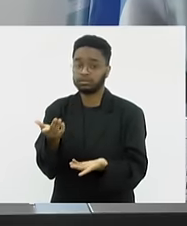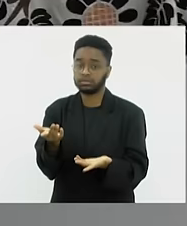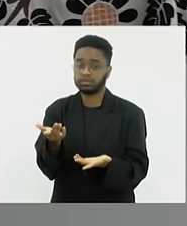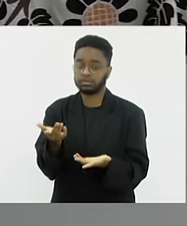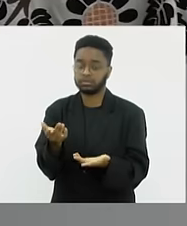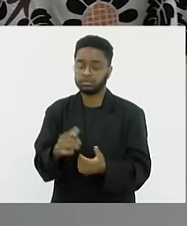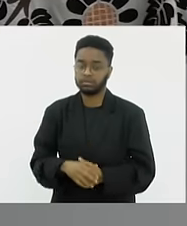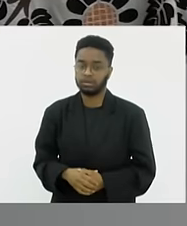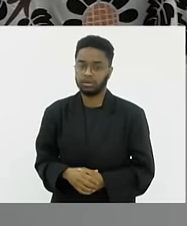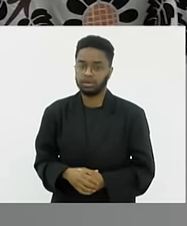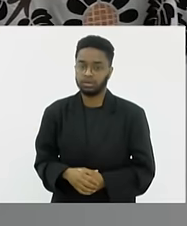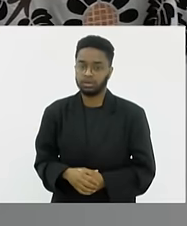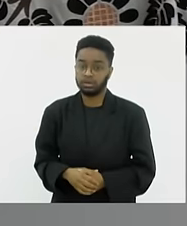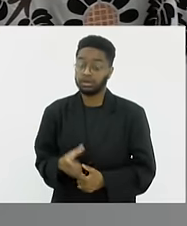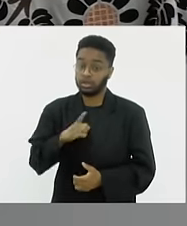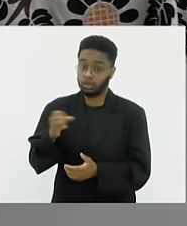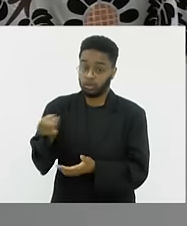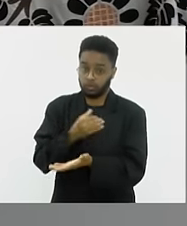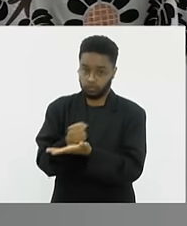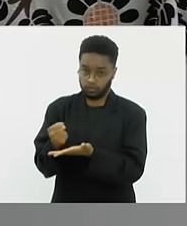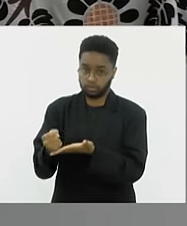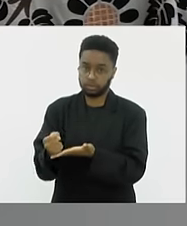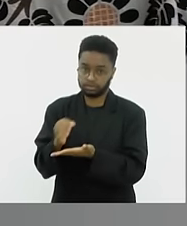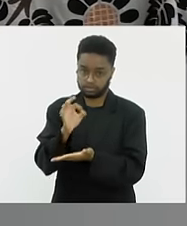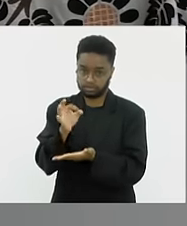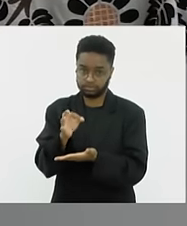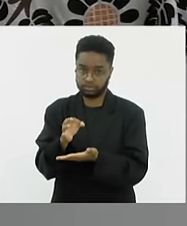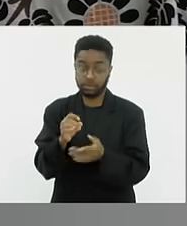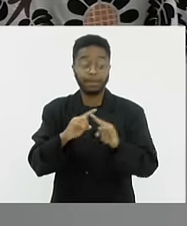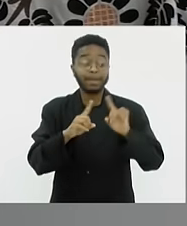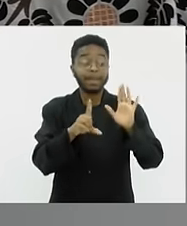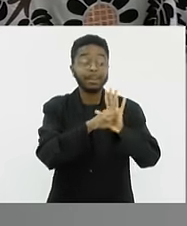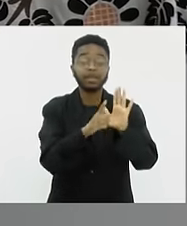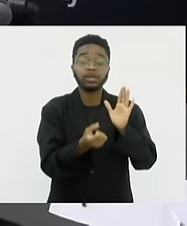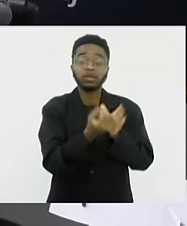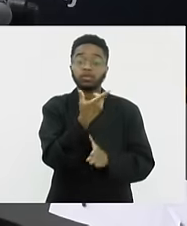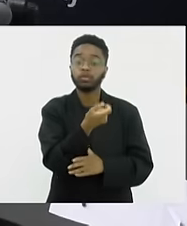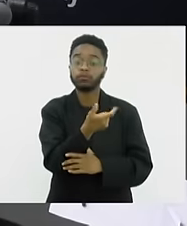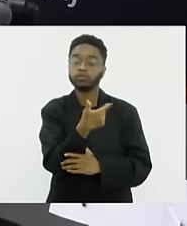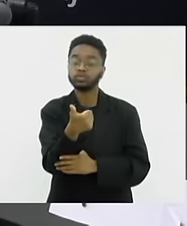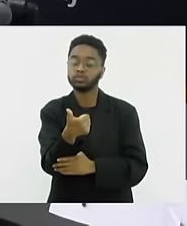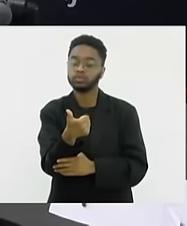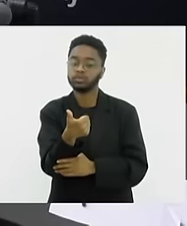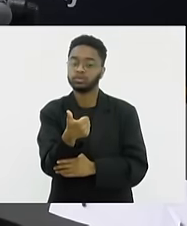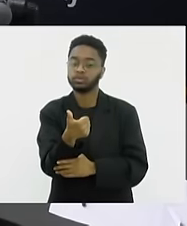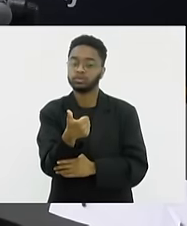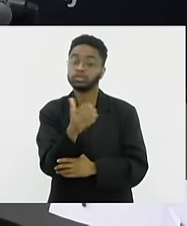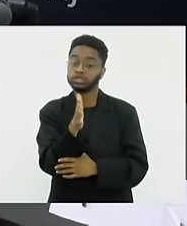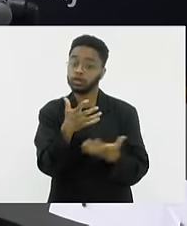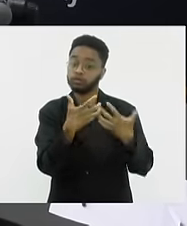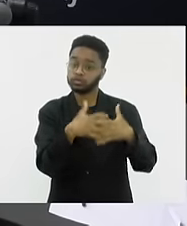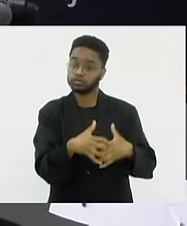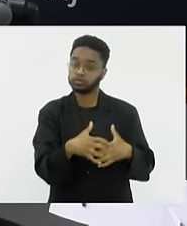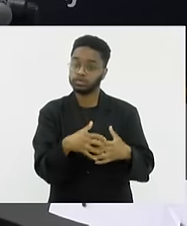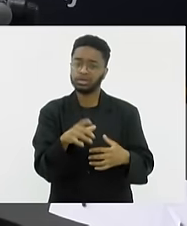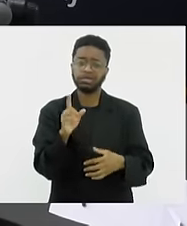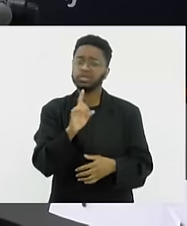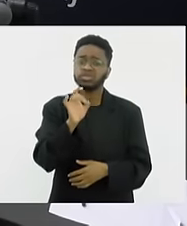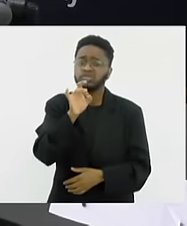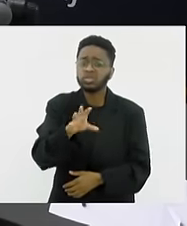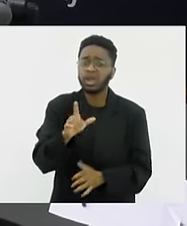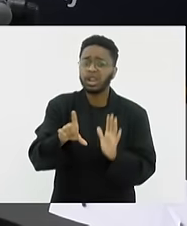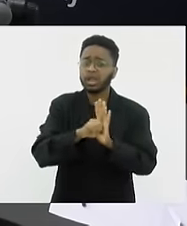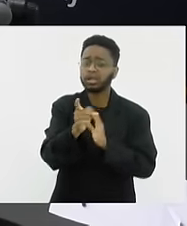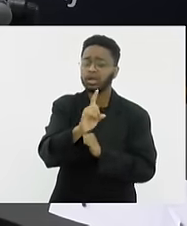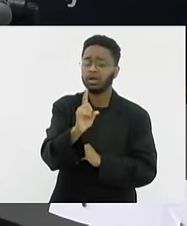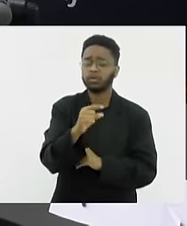Deputado, nós estamos no novo contrato. Certo? Mas a lei é de 2021. Os pátios já estão funcionando. Eu não digo não somente a referência a